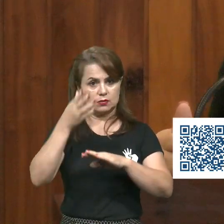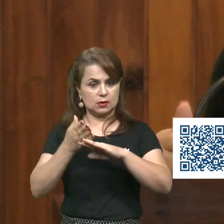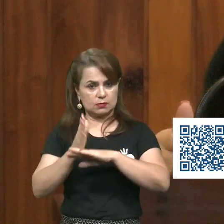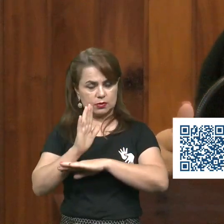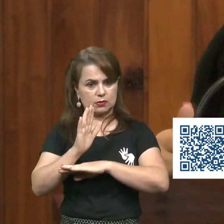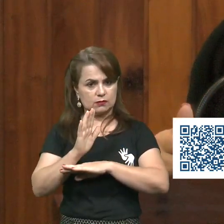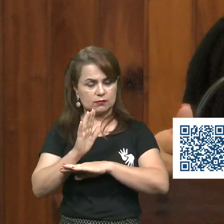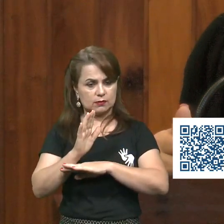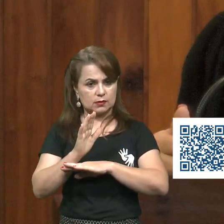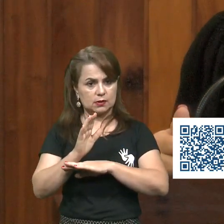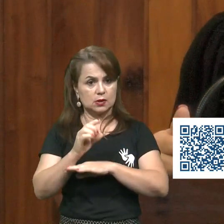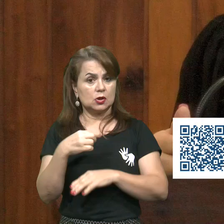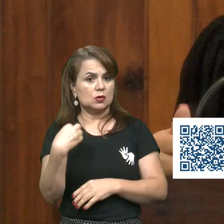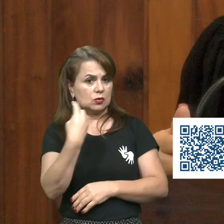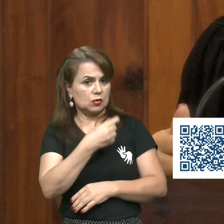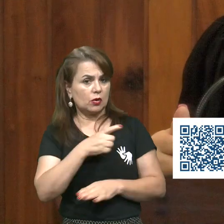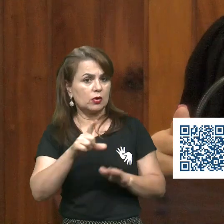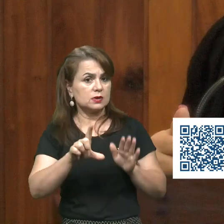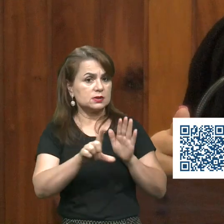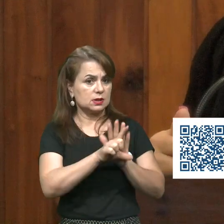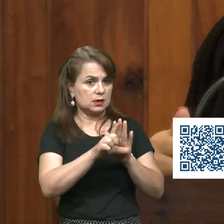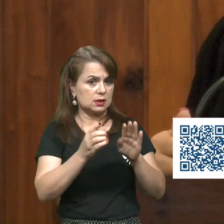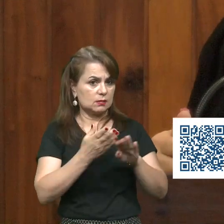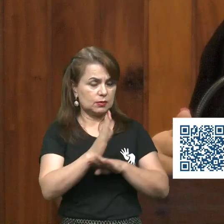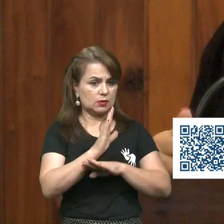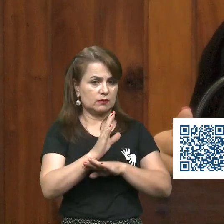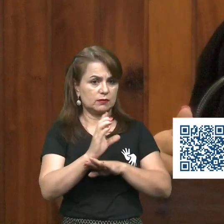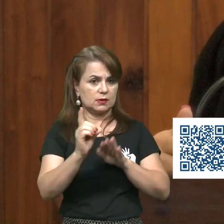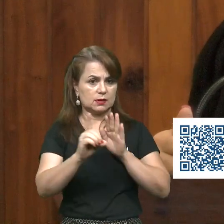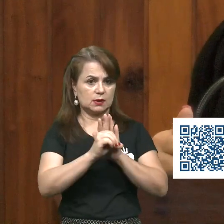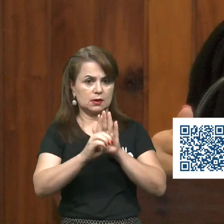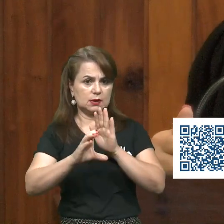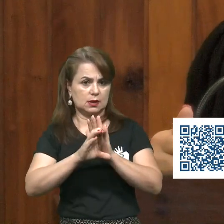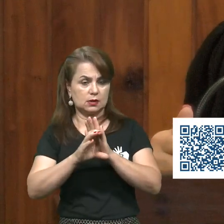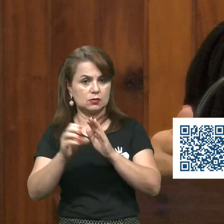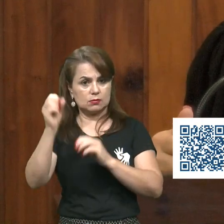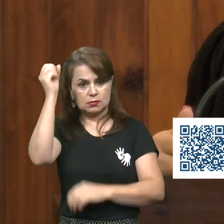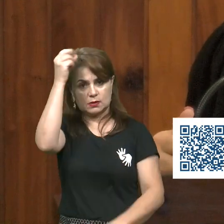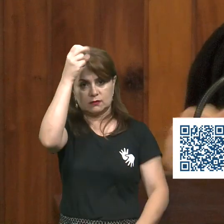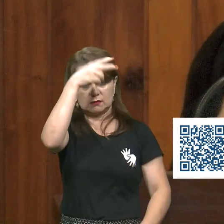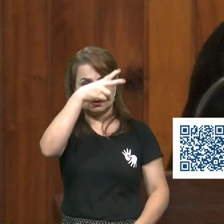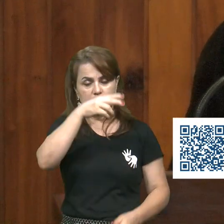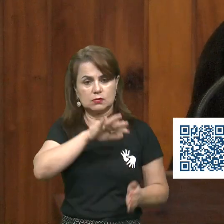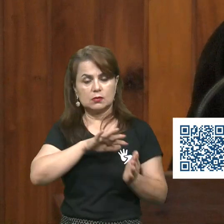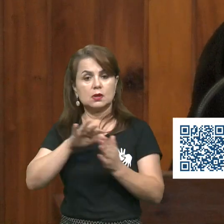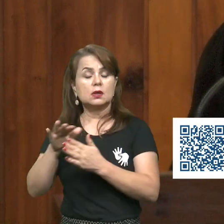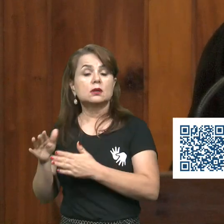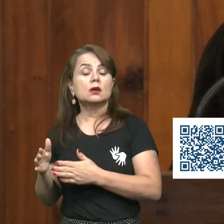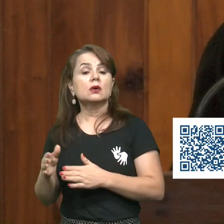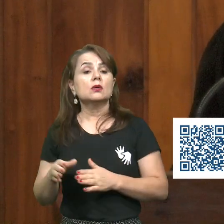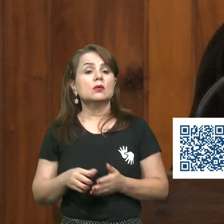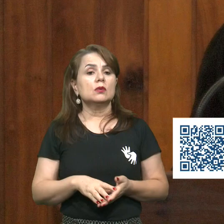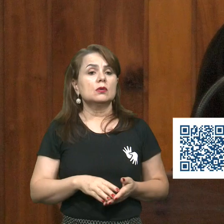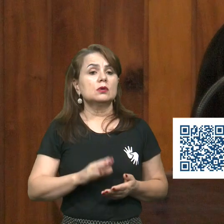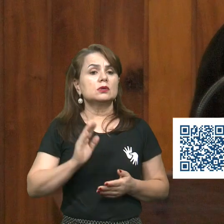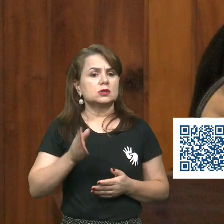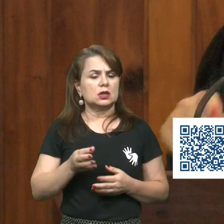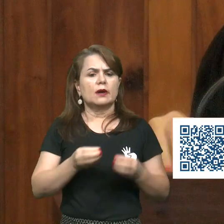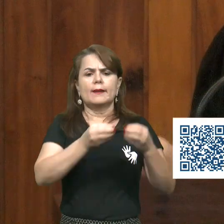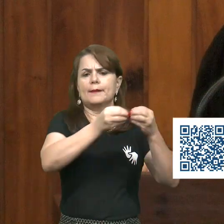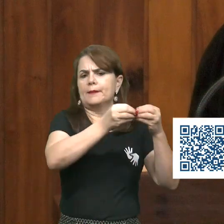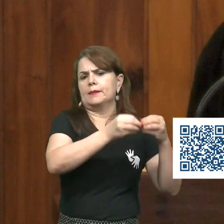ele trouxe muitos prejuízos, principalmente para os nossos próprios públicos,